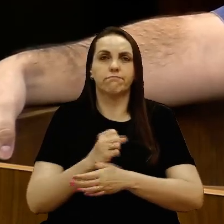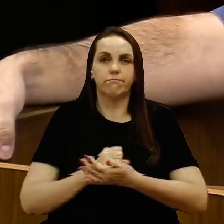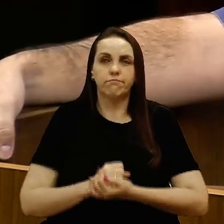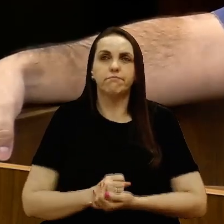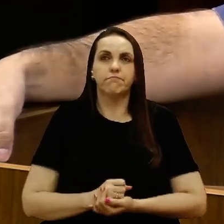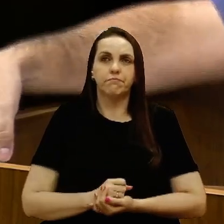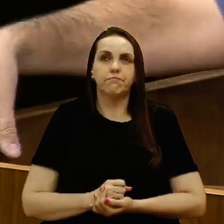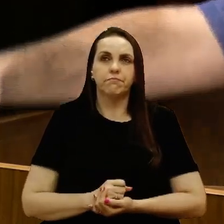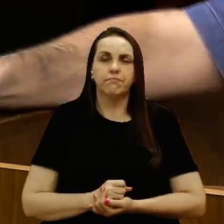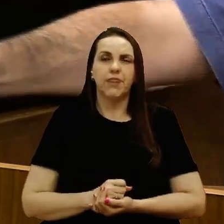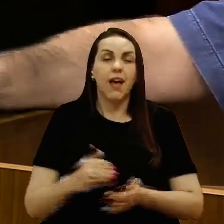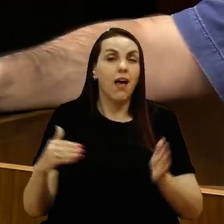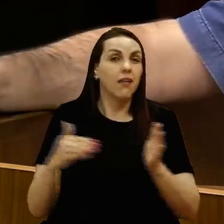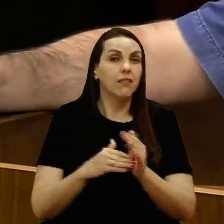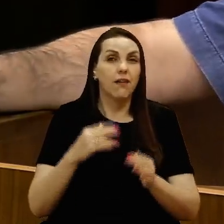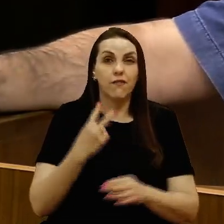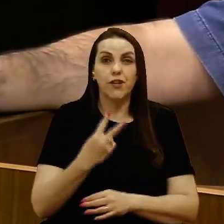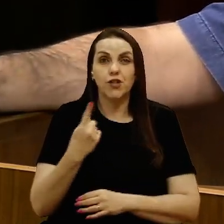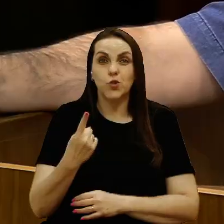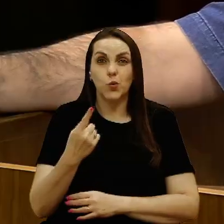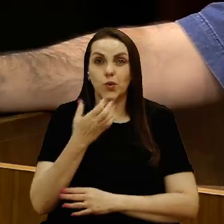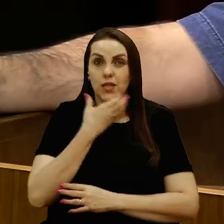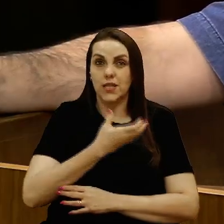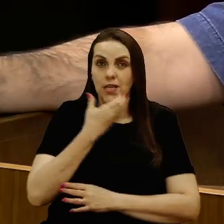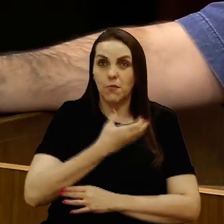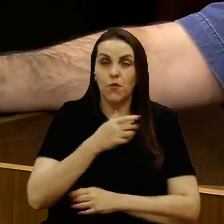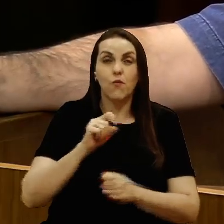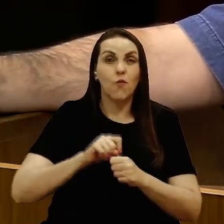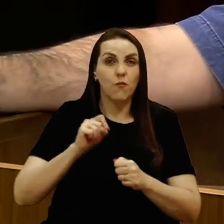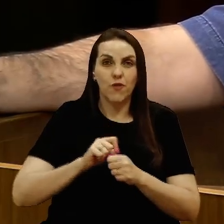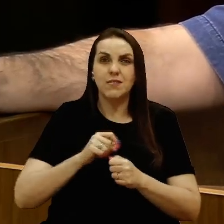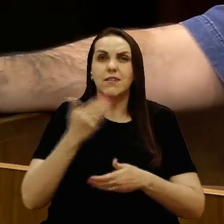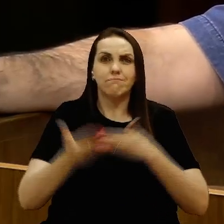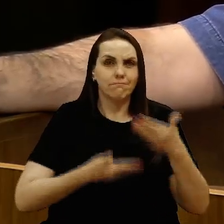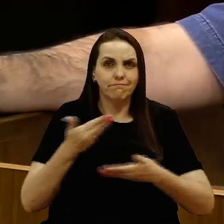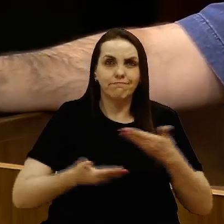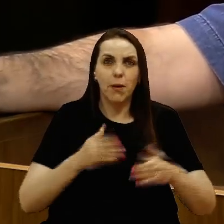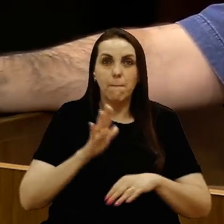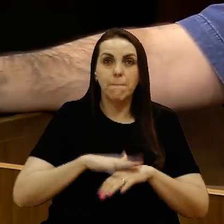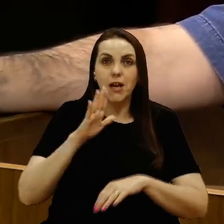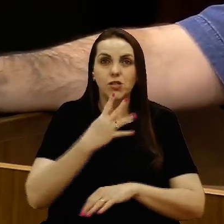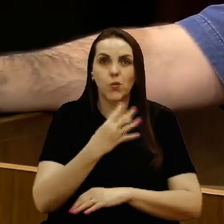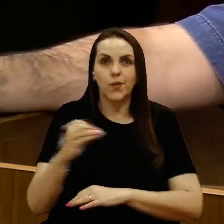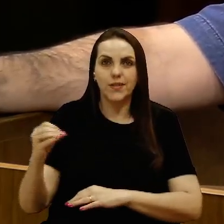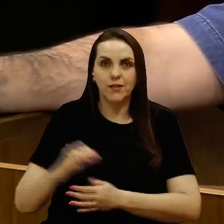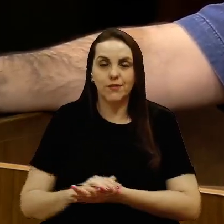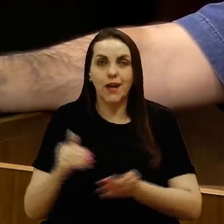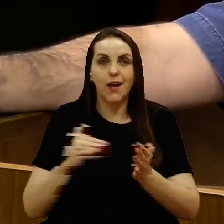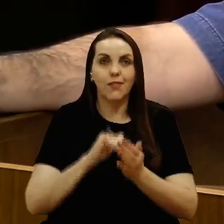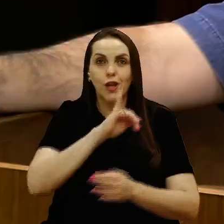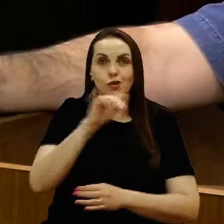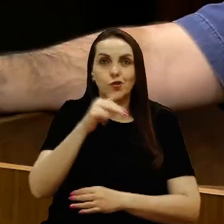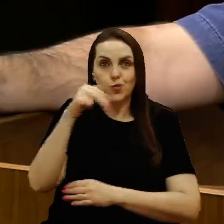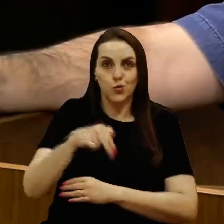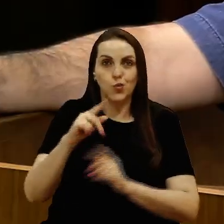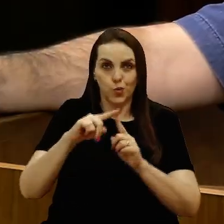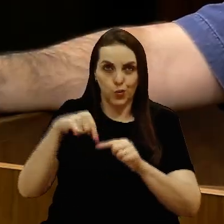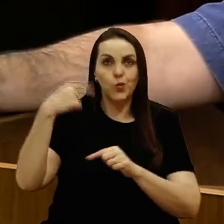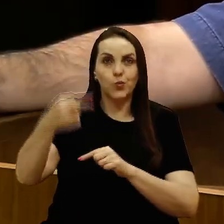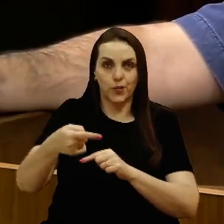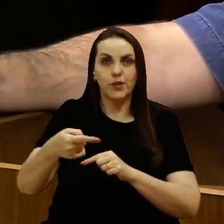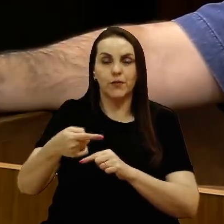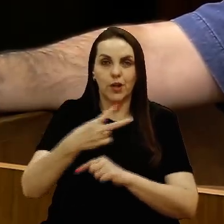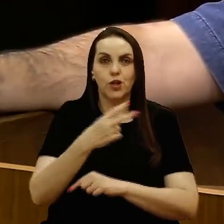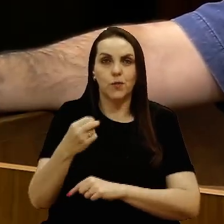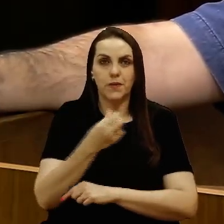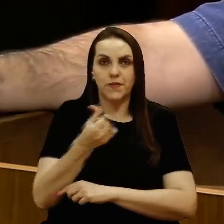21 de dezembro, nós vamos fazer 400 procedimentos, mais de 400 procedimentos. E até junho deste ano, do ano que vem, de 2026, nós vamos zerar